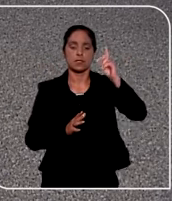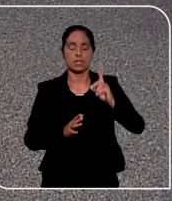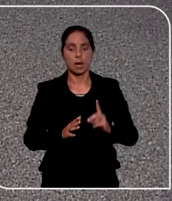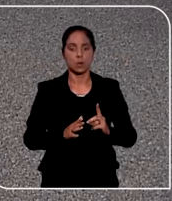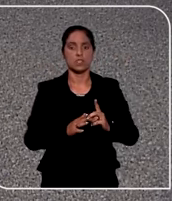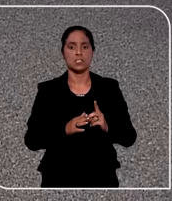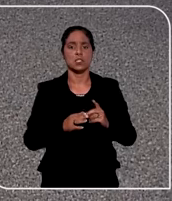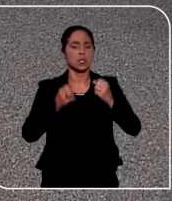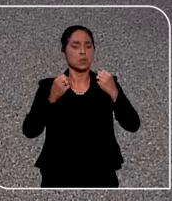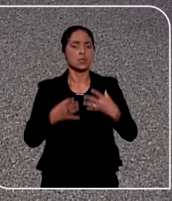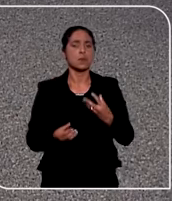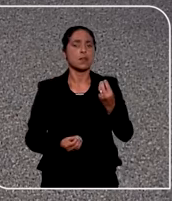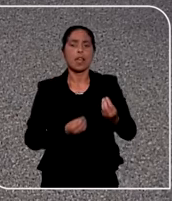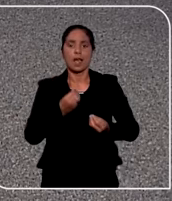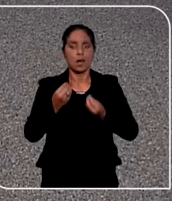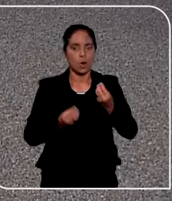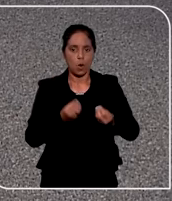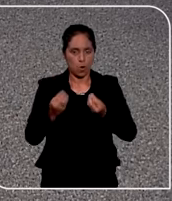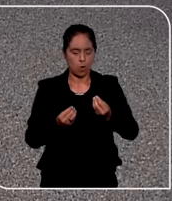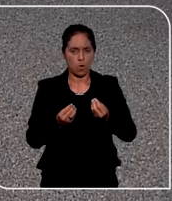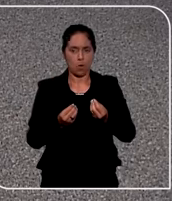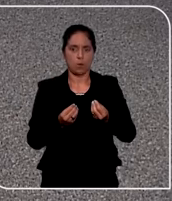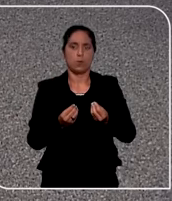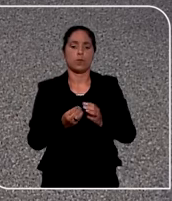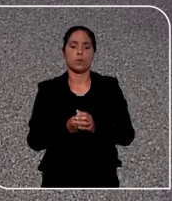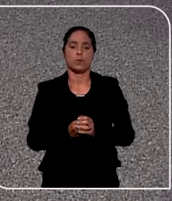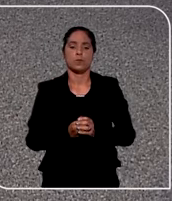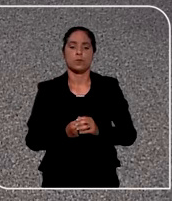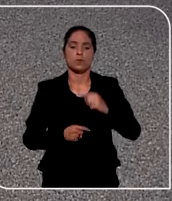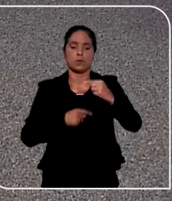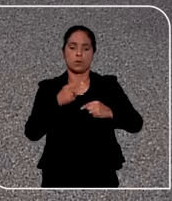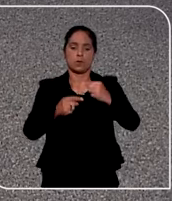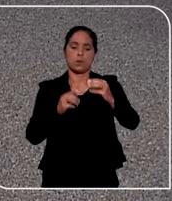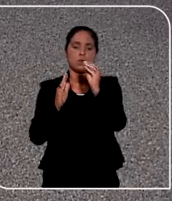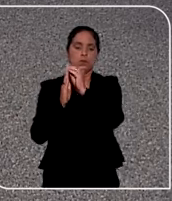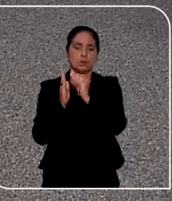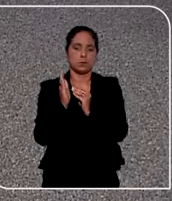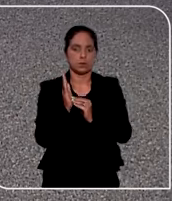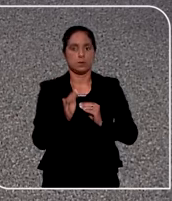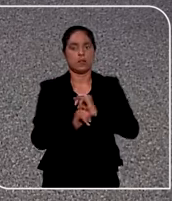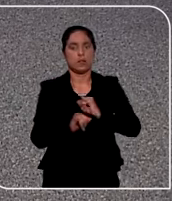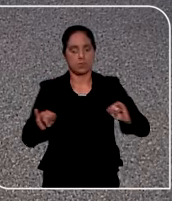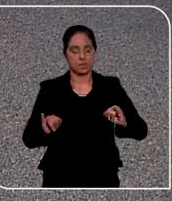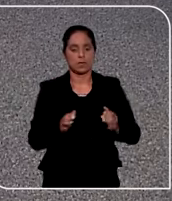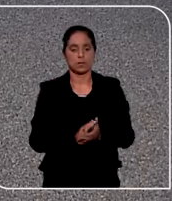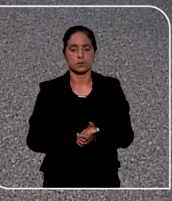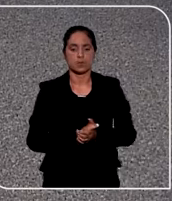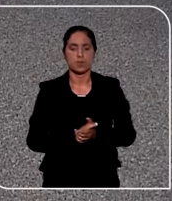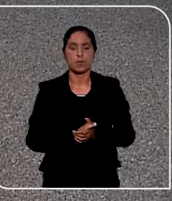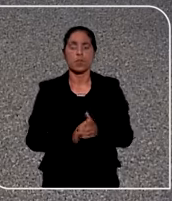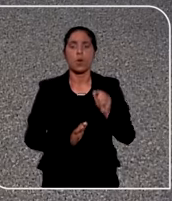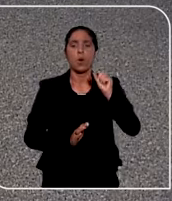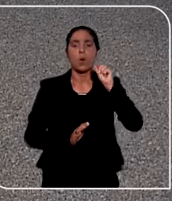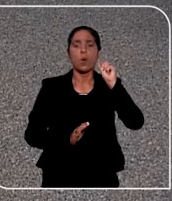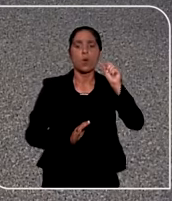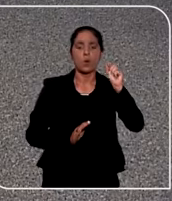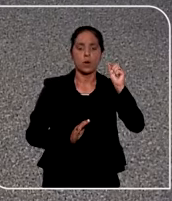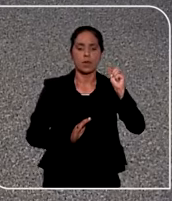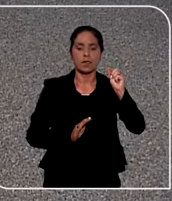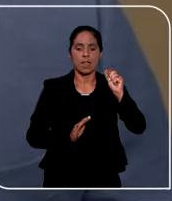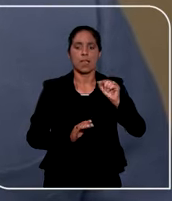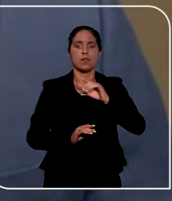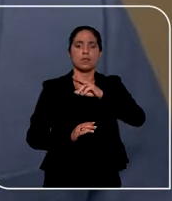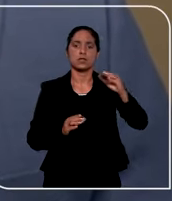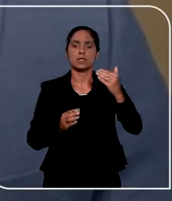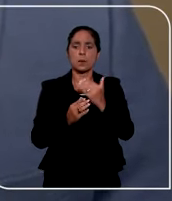para explicar como funciona o uso da ação autônoma em um inventário vamos acompanhar mas doutor o que é uma